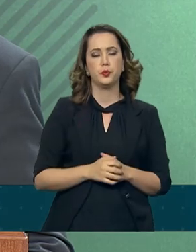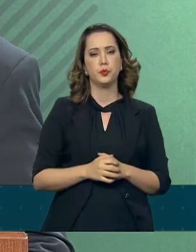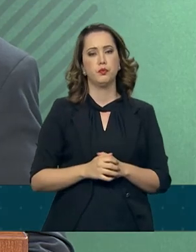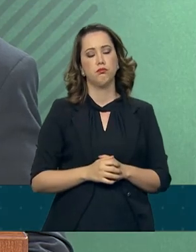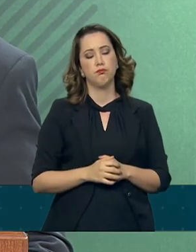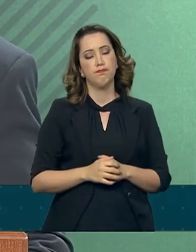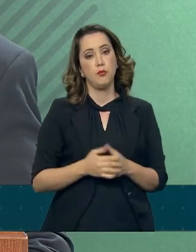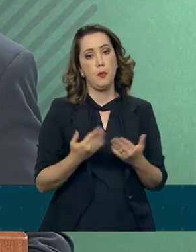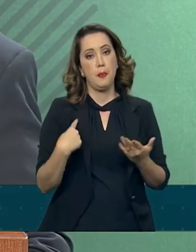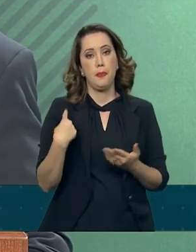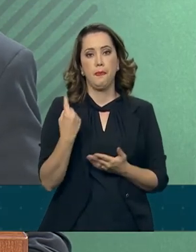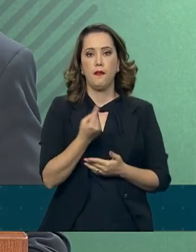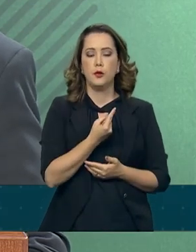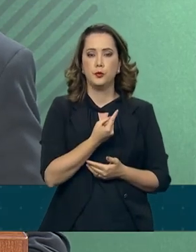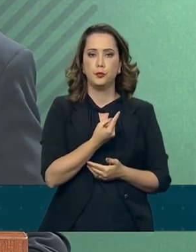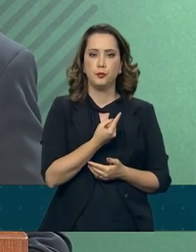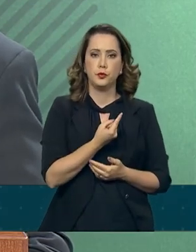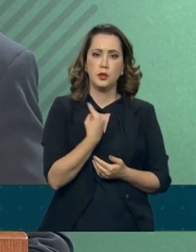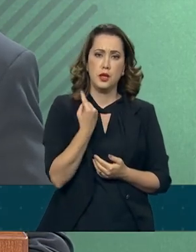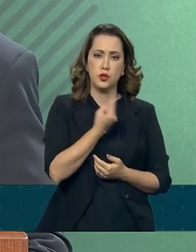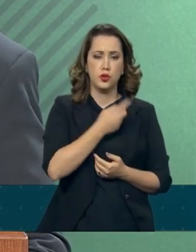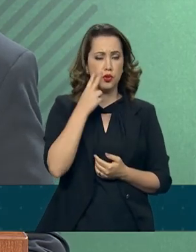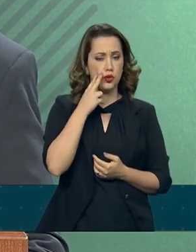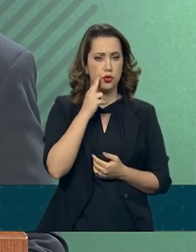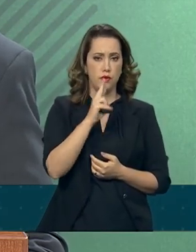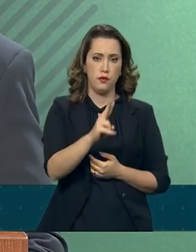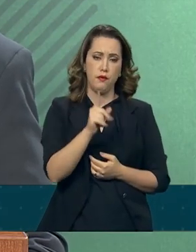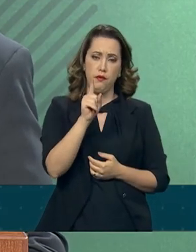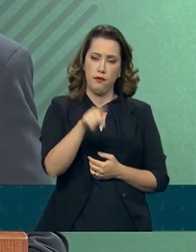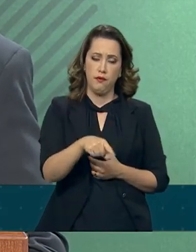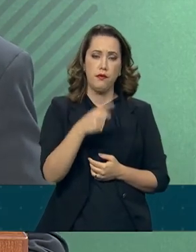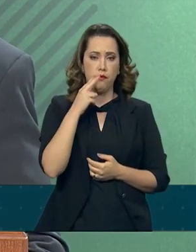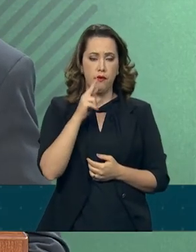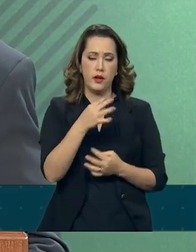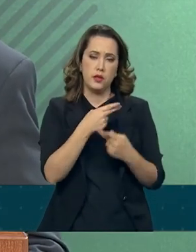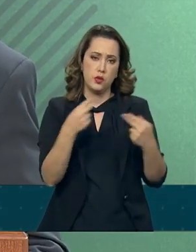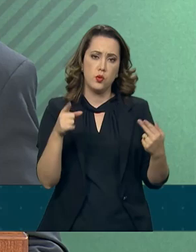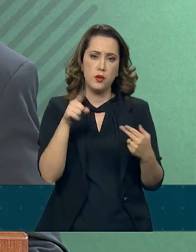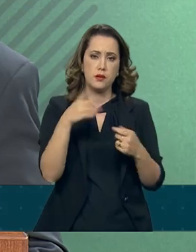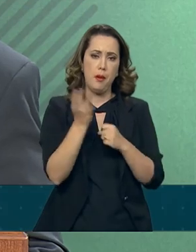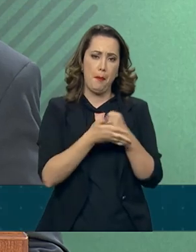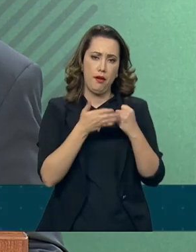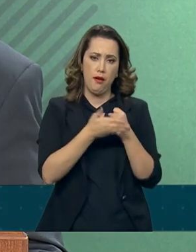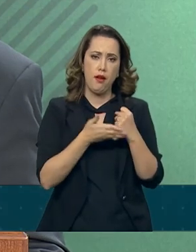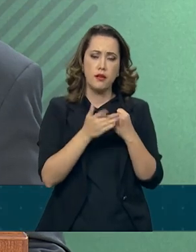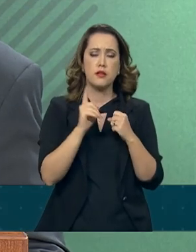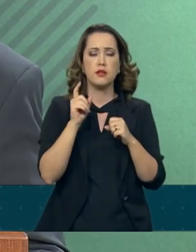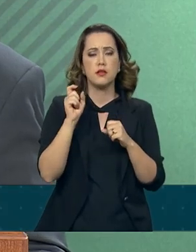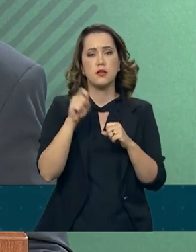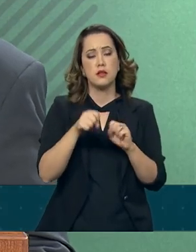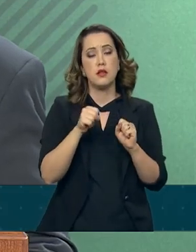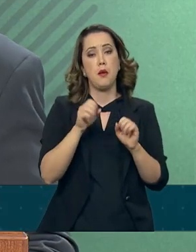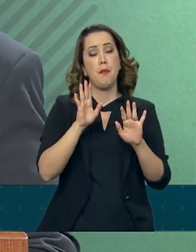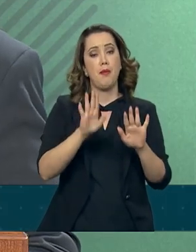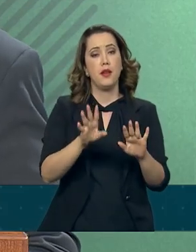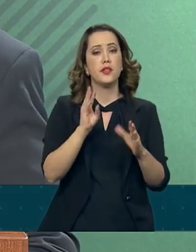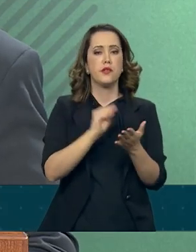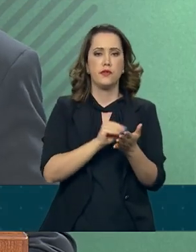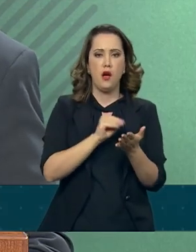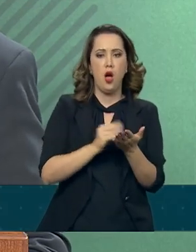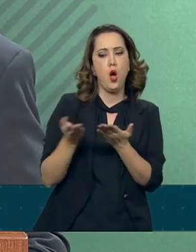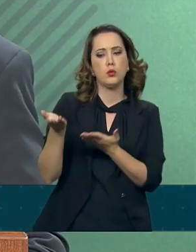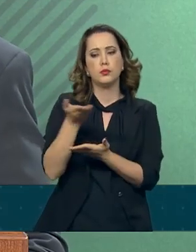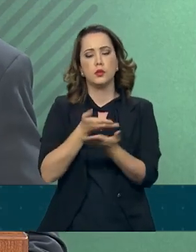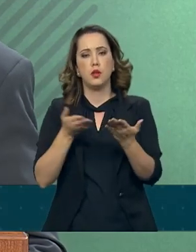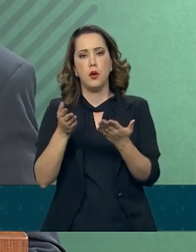a nós nos parece técnico e são essenciais sim ainda não foram tratados entre o ministério das relações exteriores e